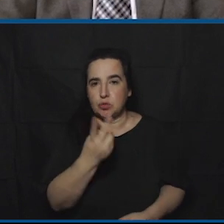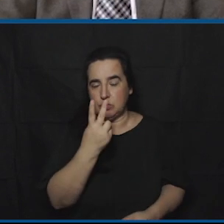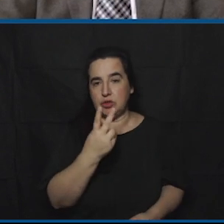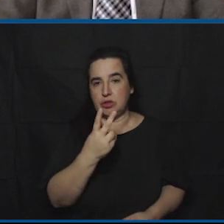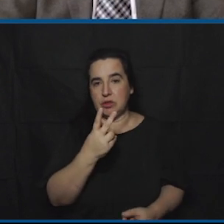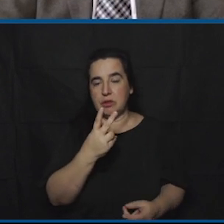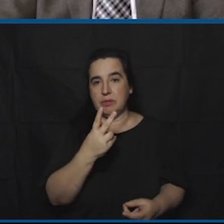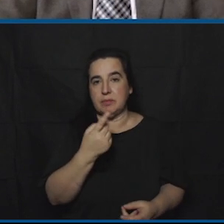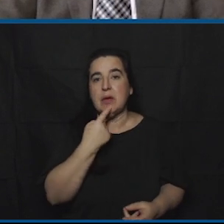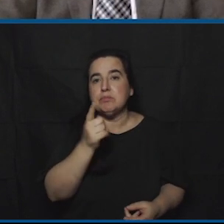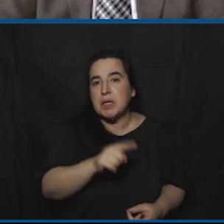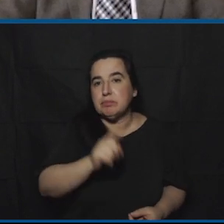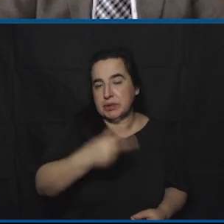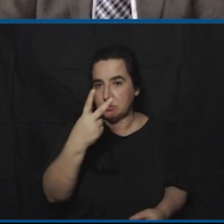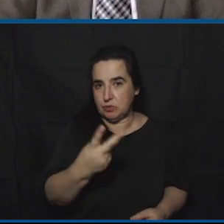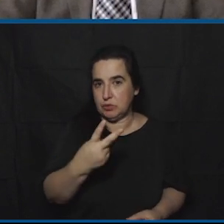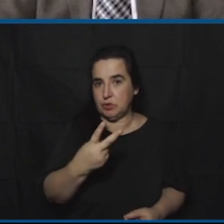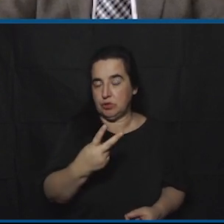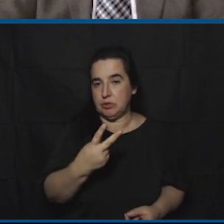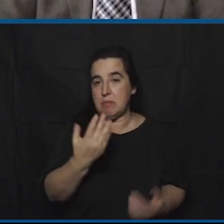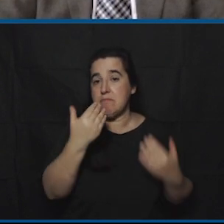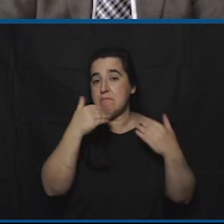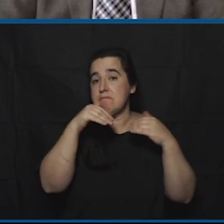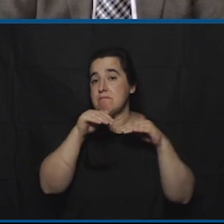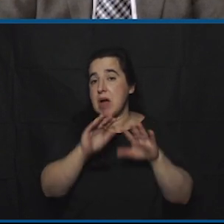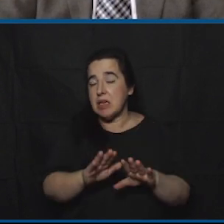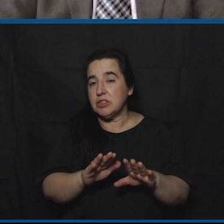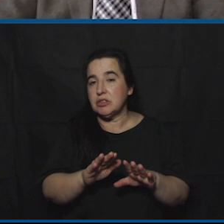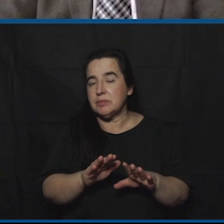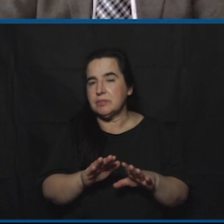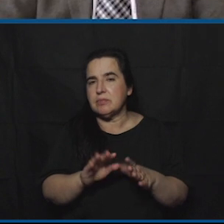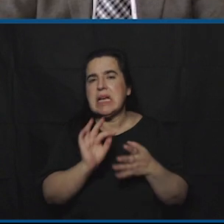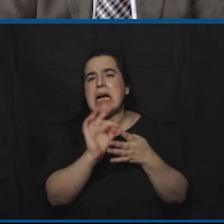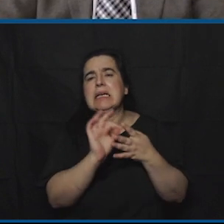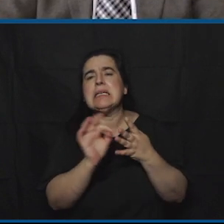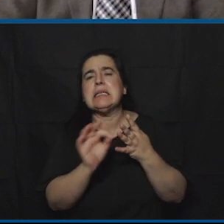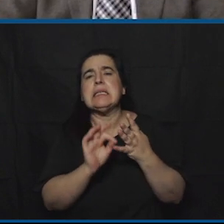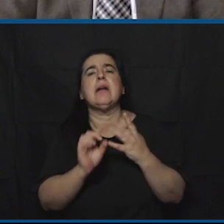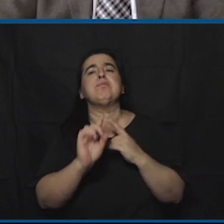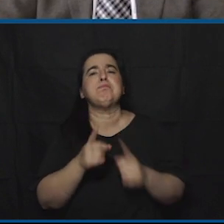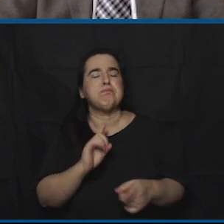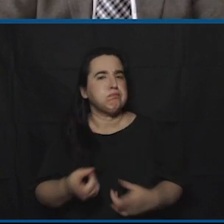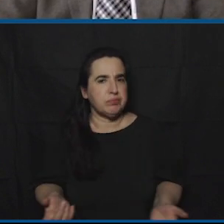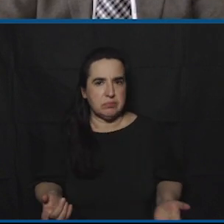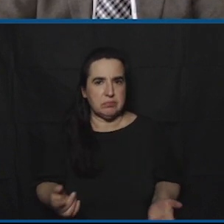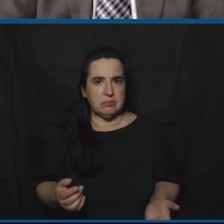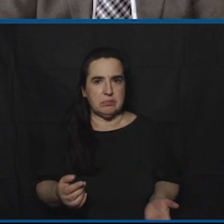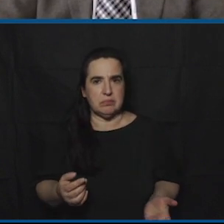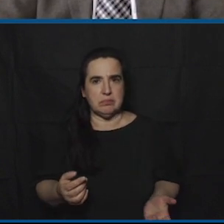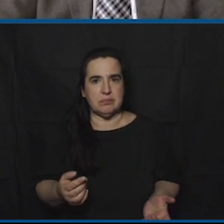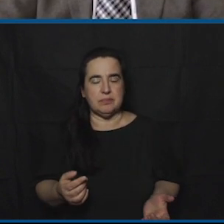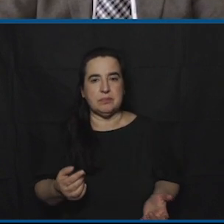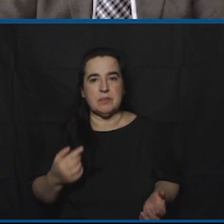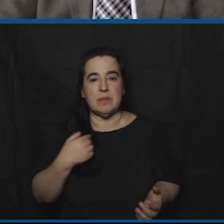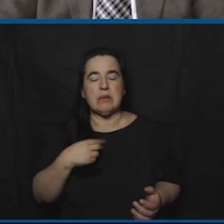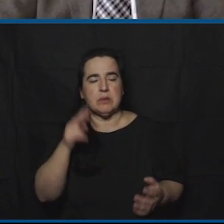aplica duas vezes. Mas como é que é os seus atributos? Né? E